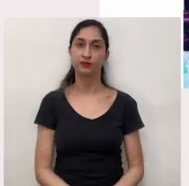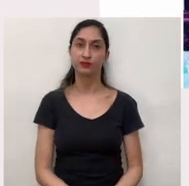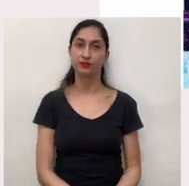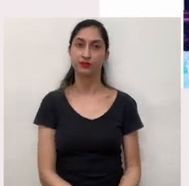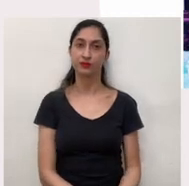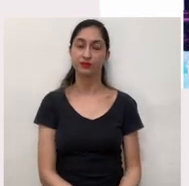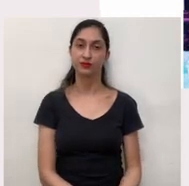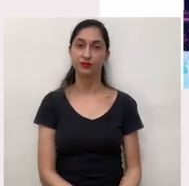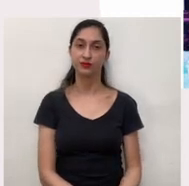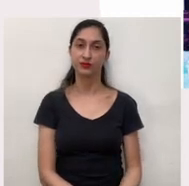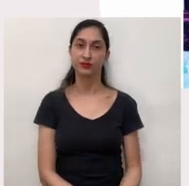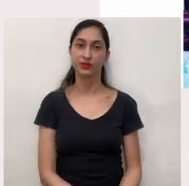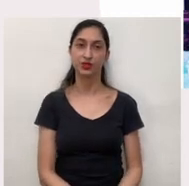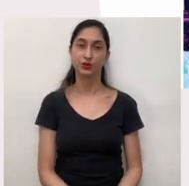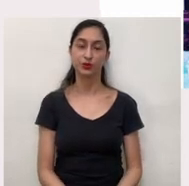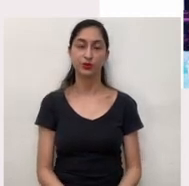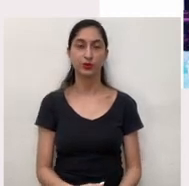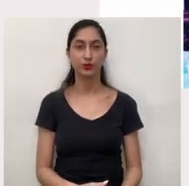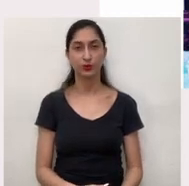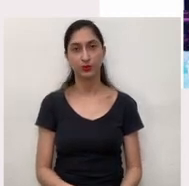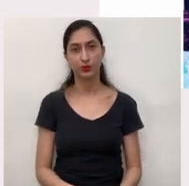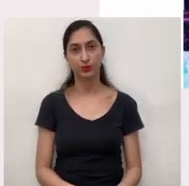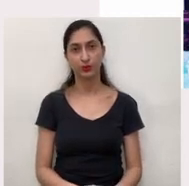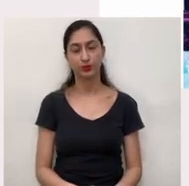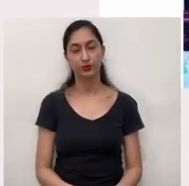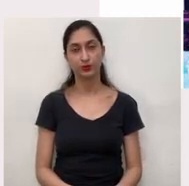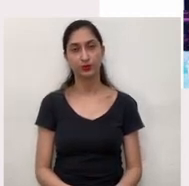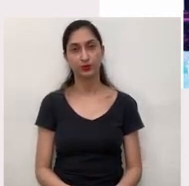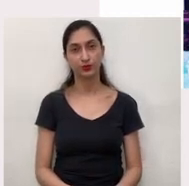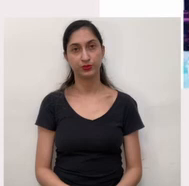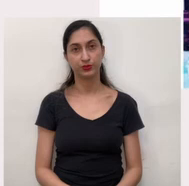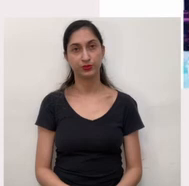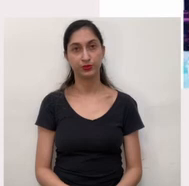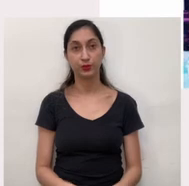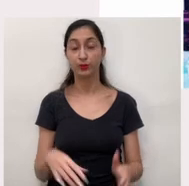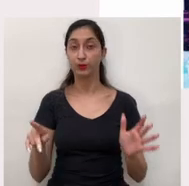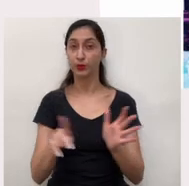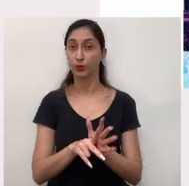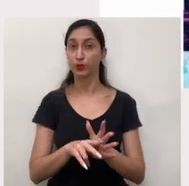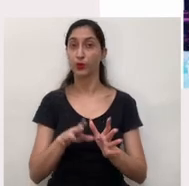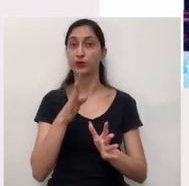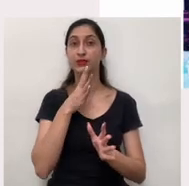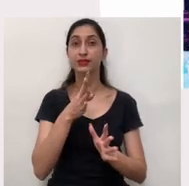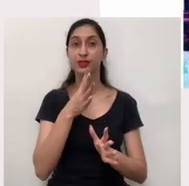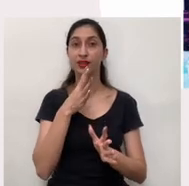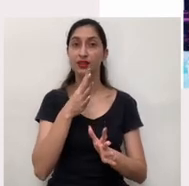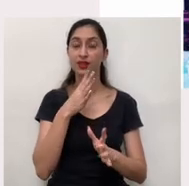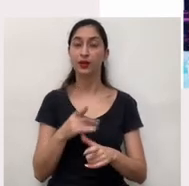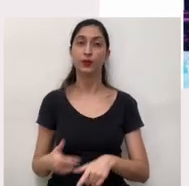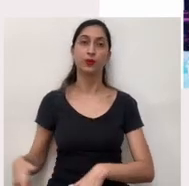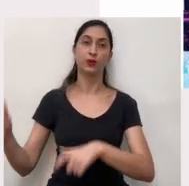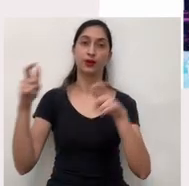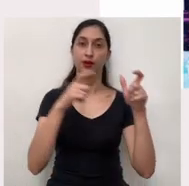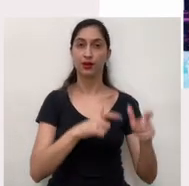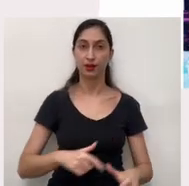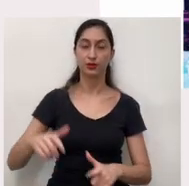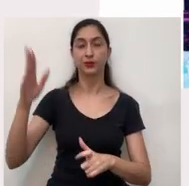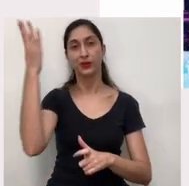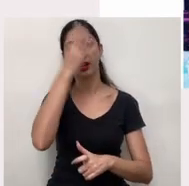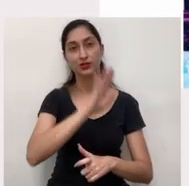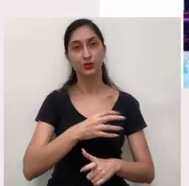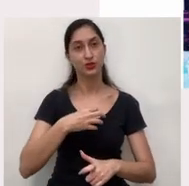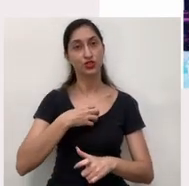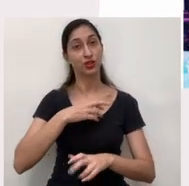desse, desse conhecimento de vários Brasis ou de outras coisas que